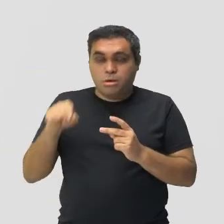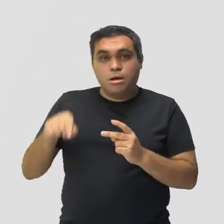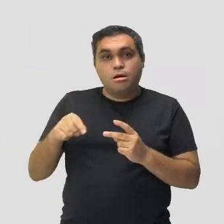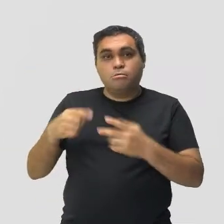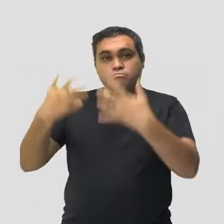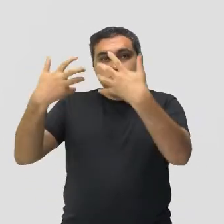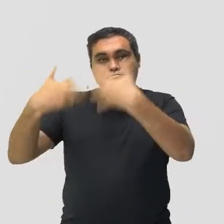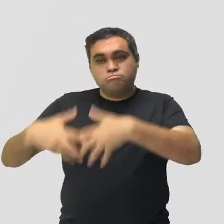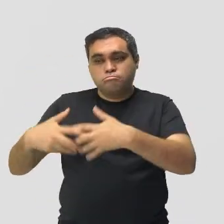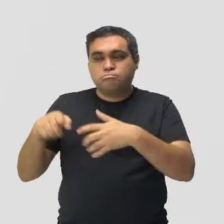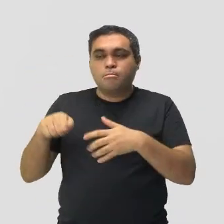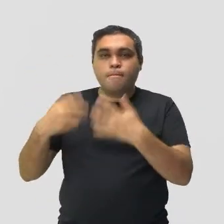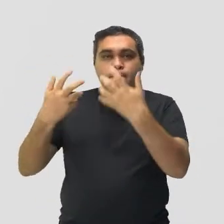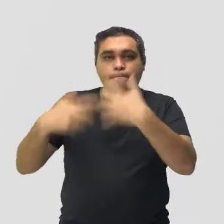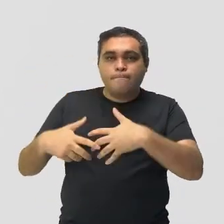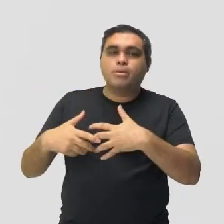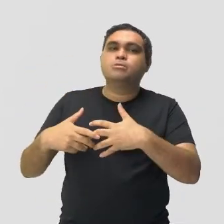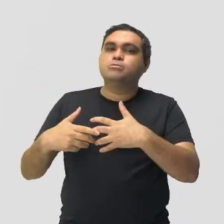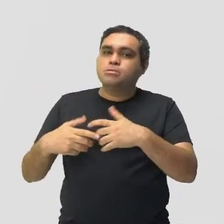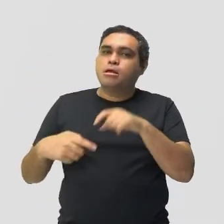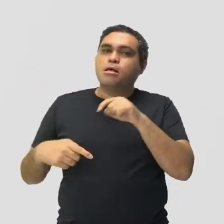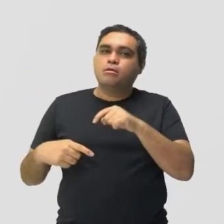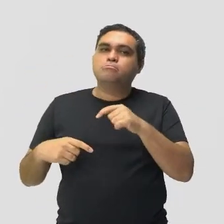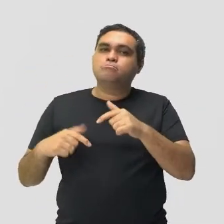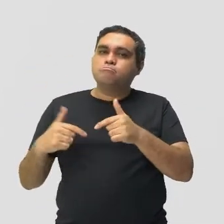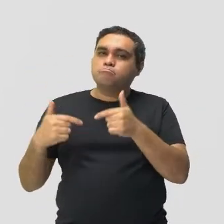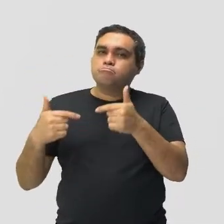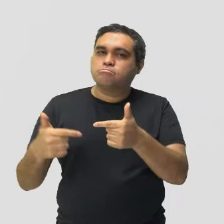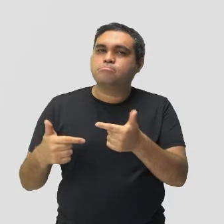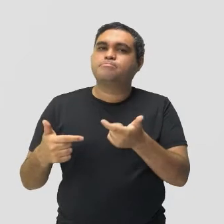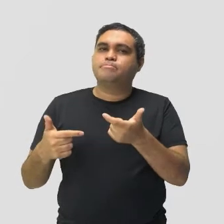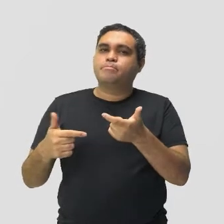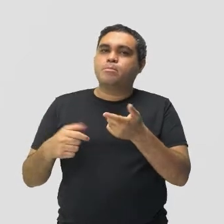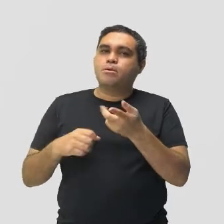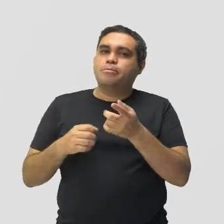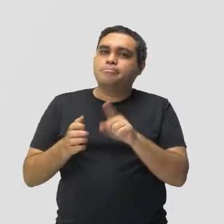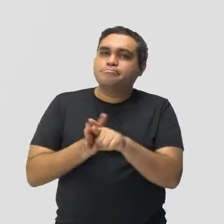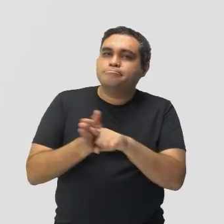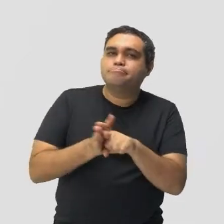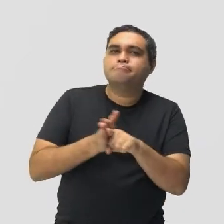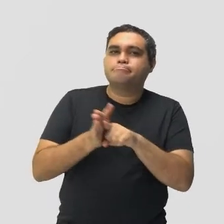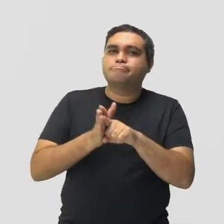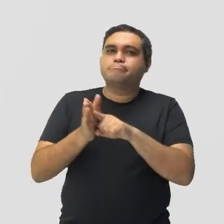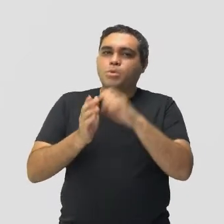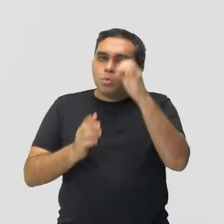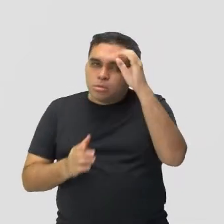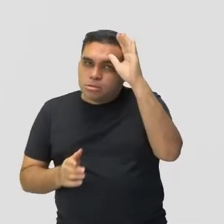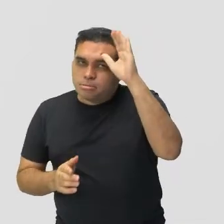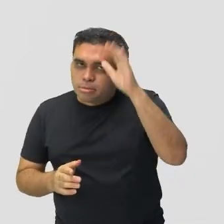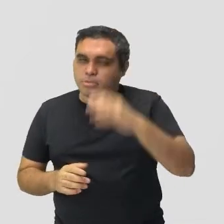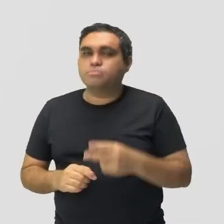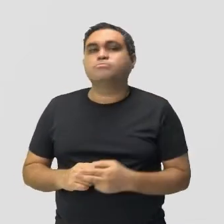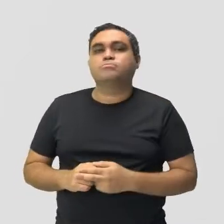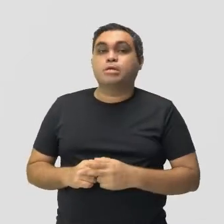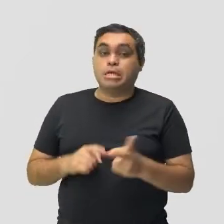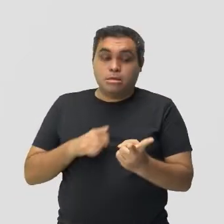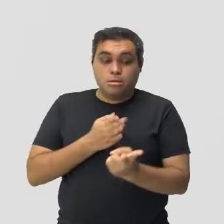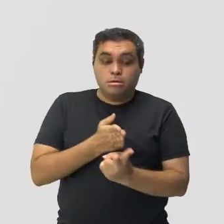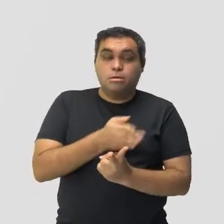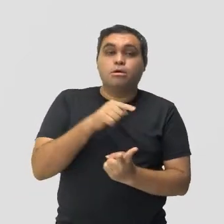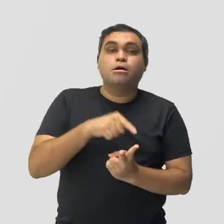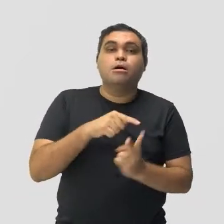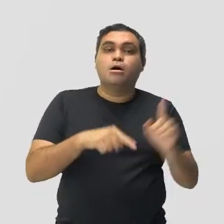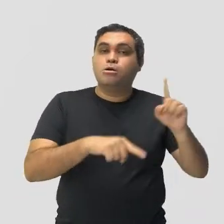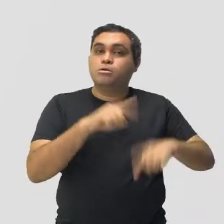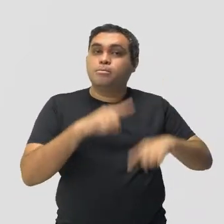aquele que age, é aquele que está ali buscando, produzindo o conhecimento. Então, e nós temos o objeto, que é